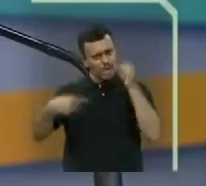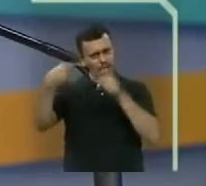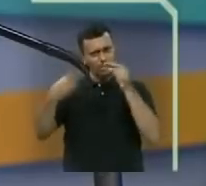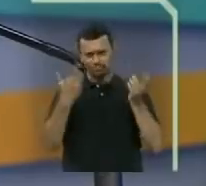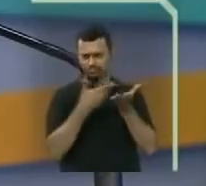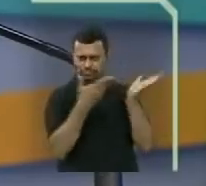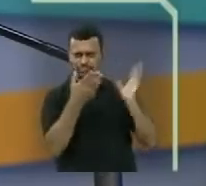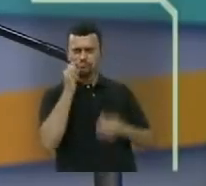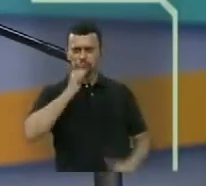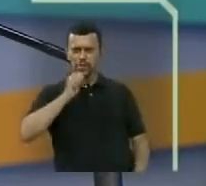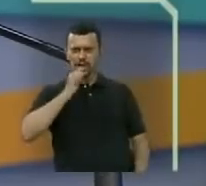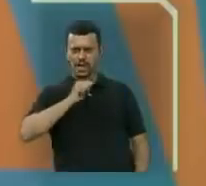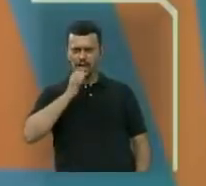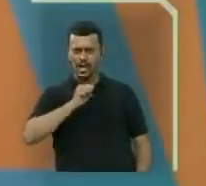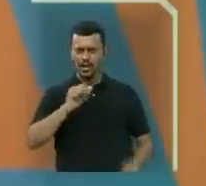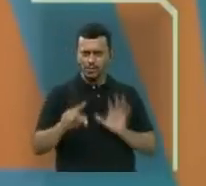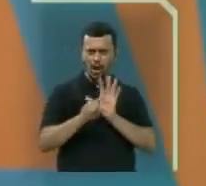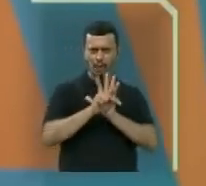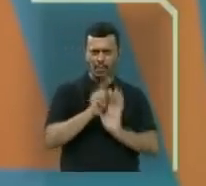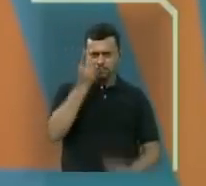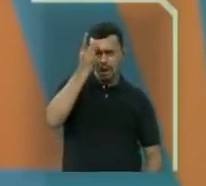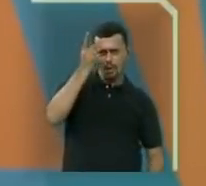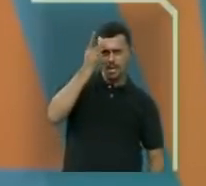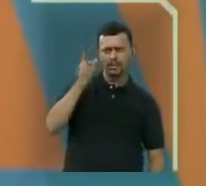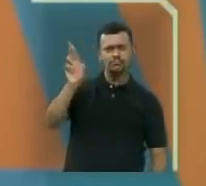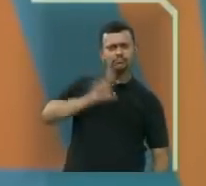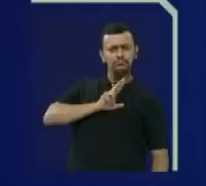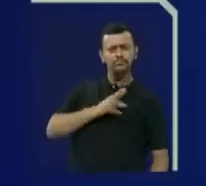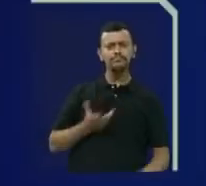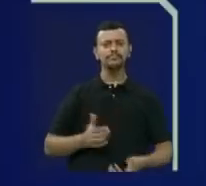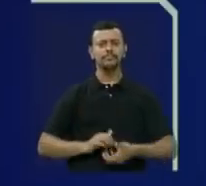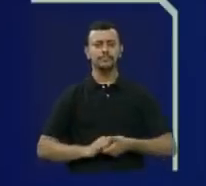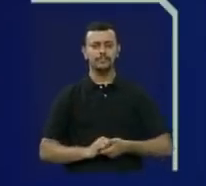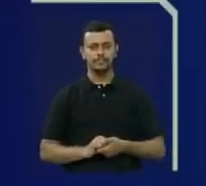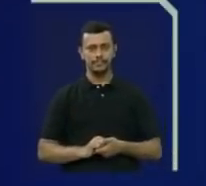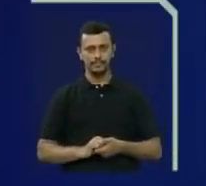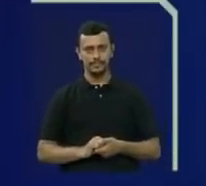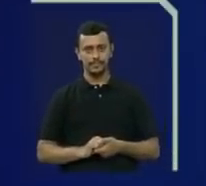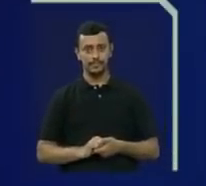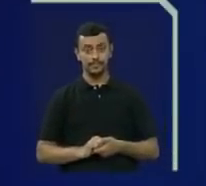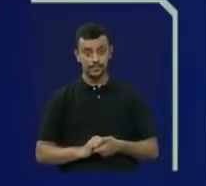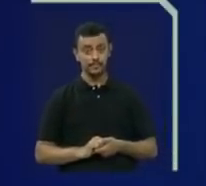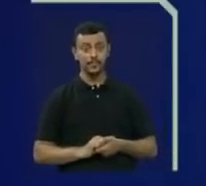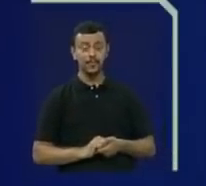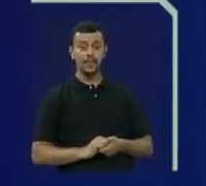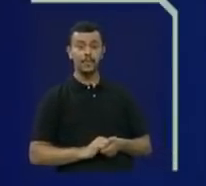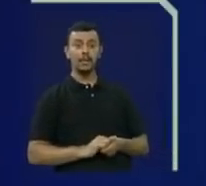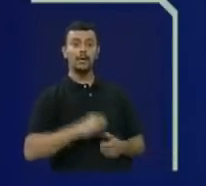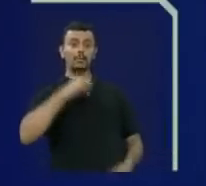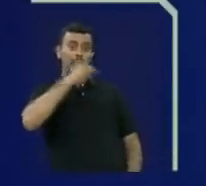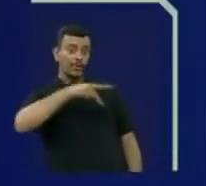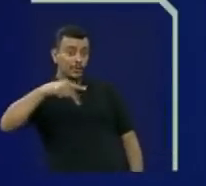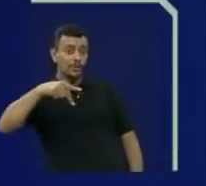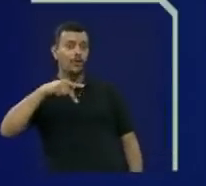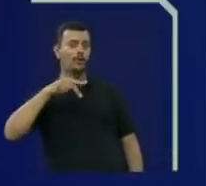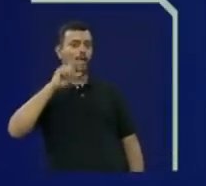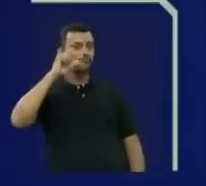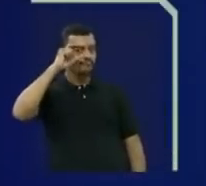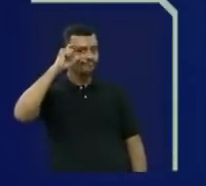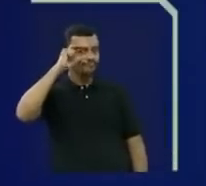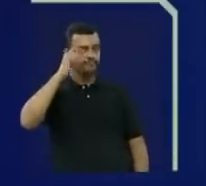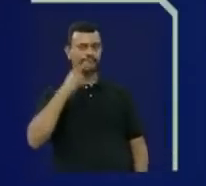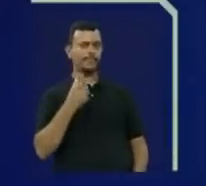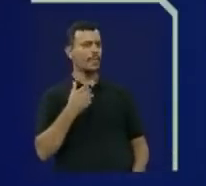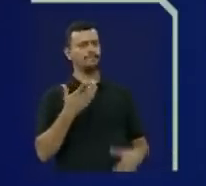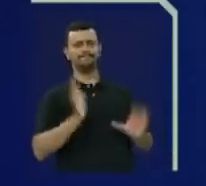mulheres paulistas? Um minuto e meio, Rodrigo Tavares. Professora Lizete, é um grande engano, é um